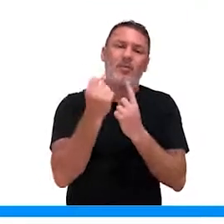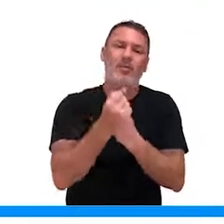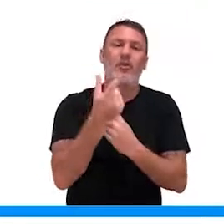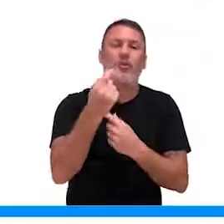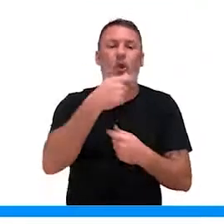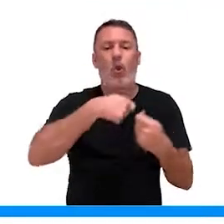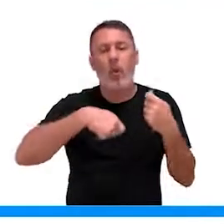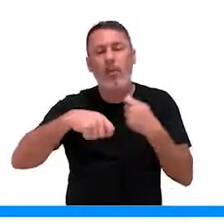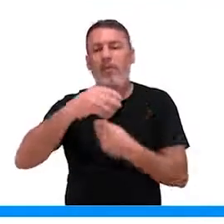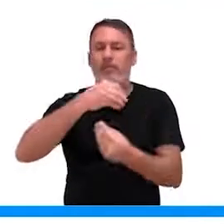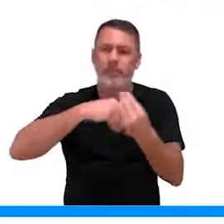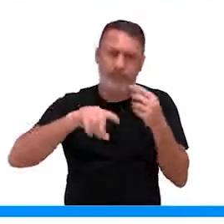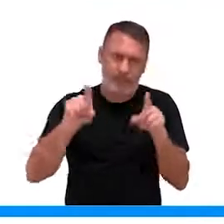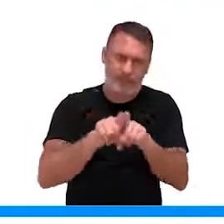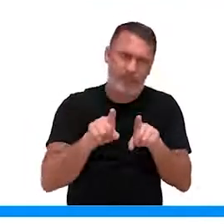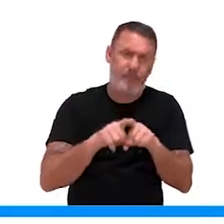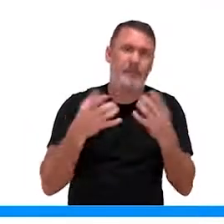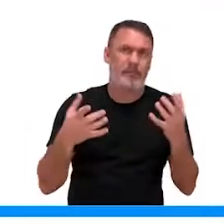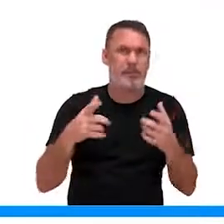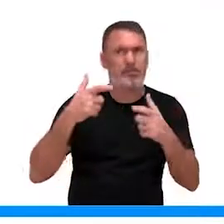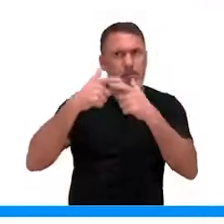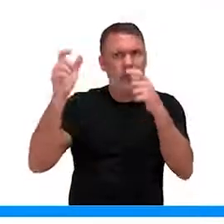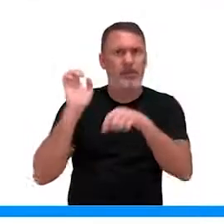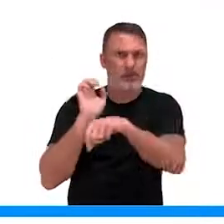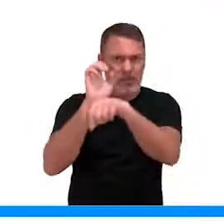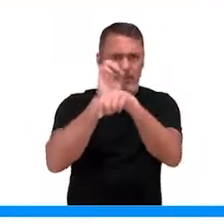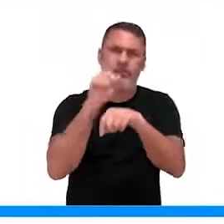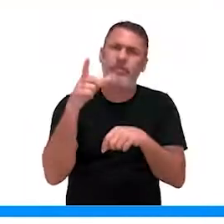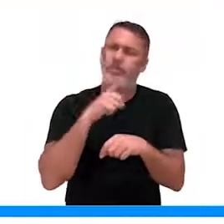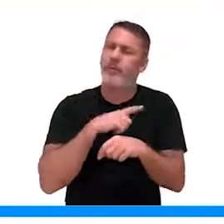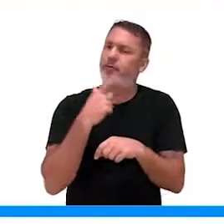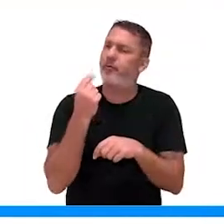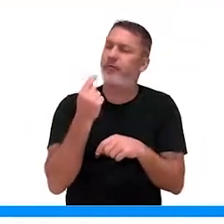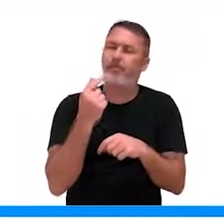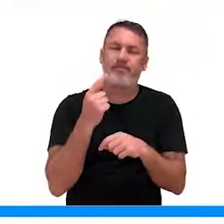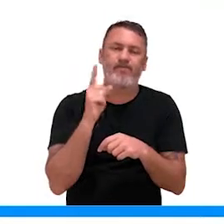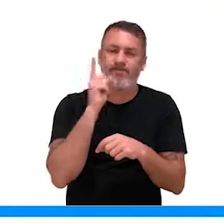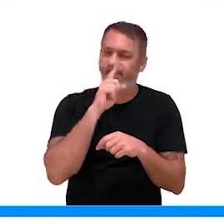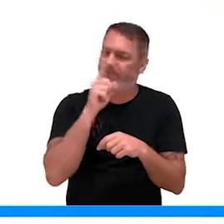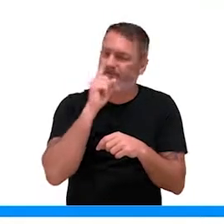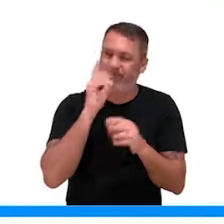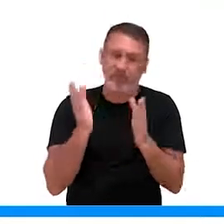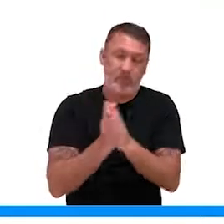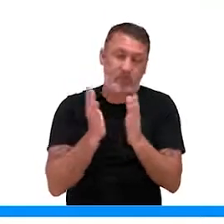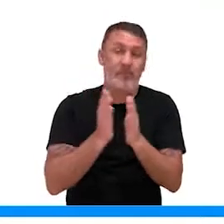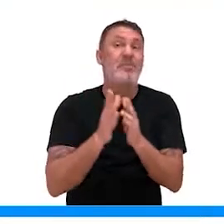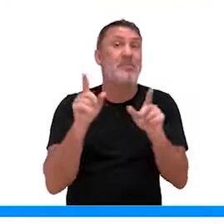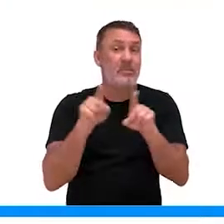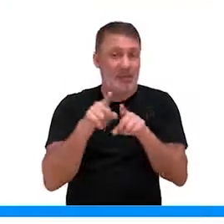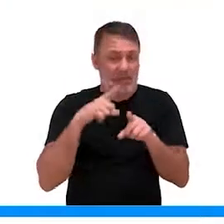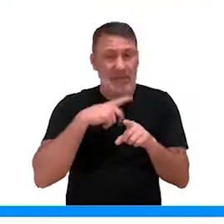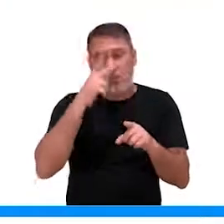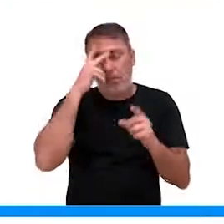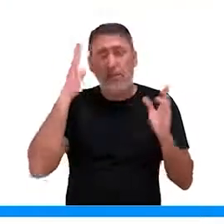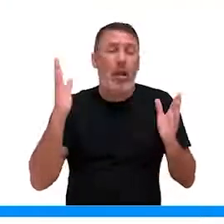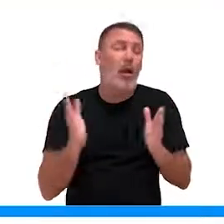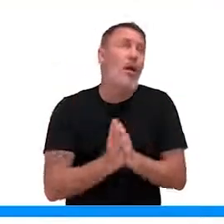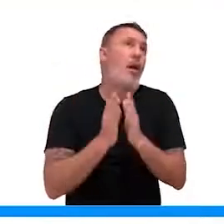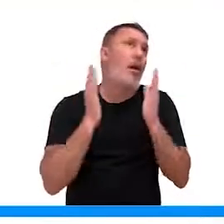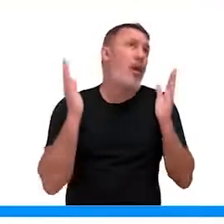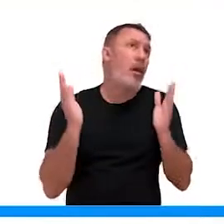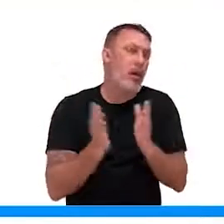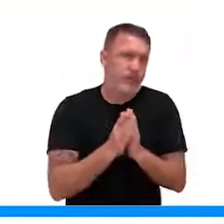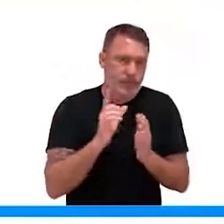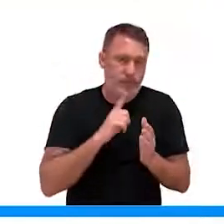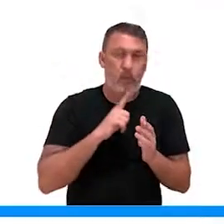Em alguns estados nós temos um nível flagrante ainda de concentração de renda, nós temos pessoas que estão em estado de pobreza e miséria, pessoas, claro,